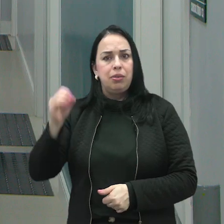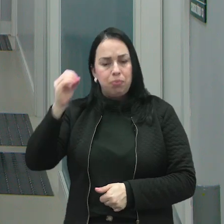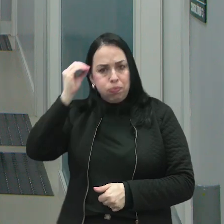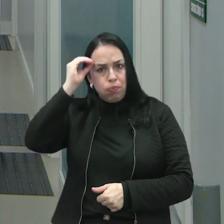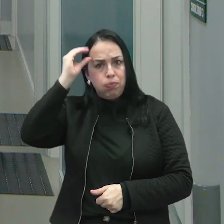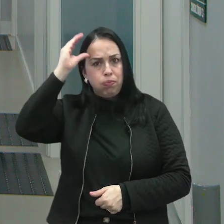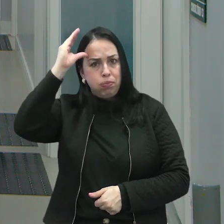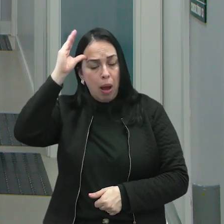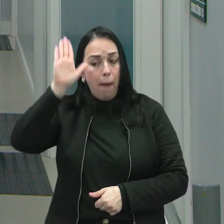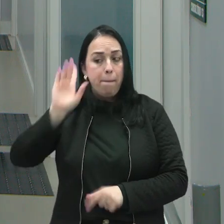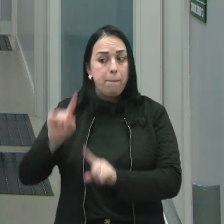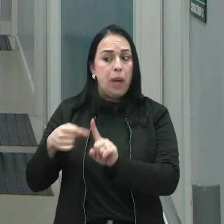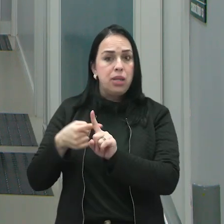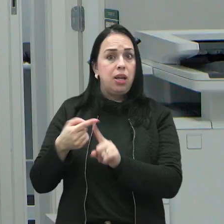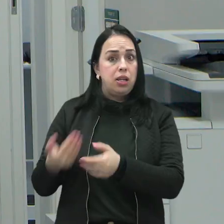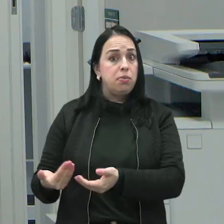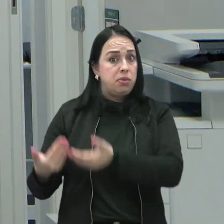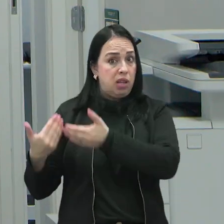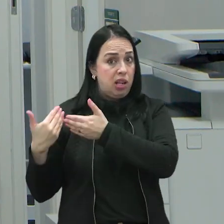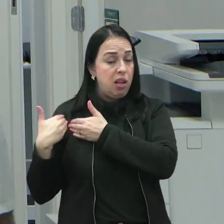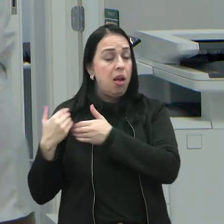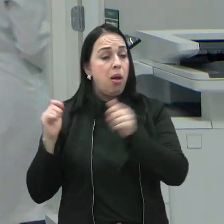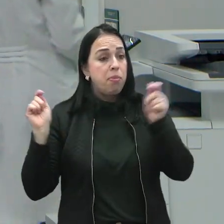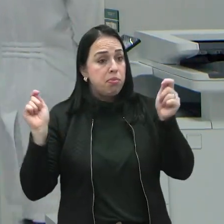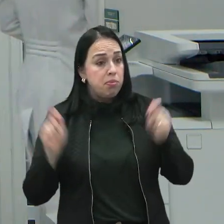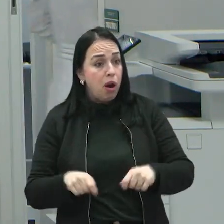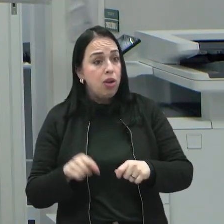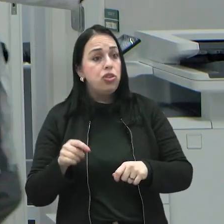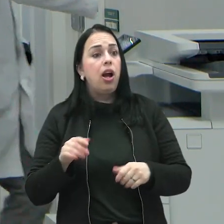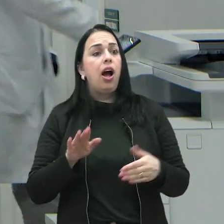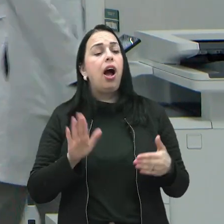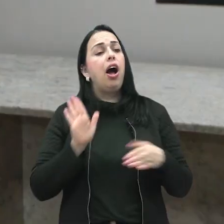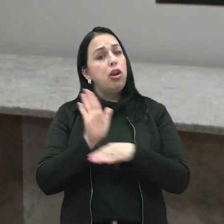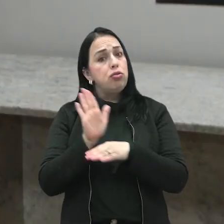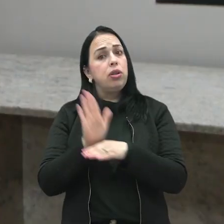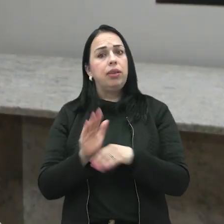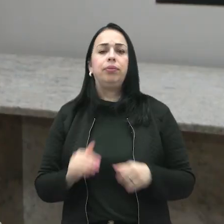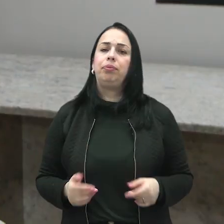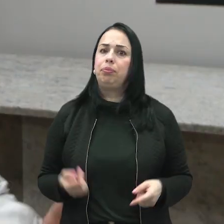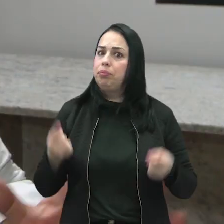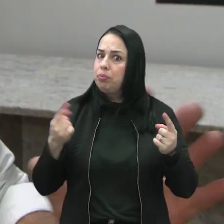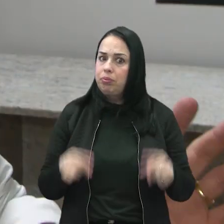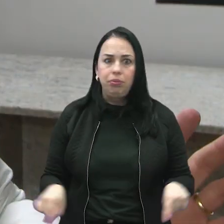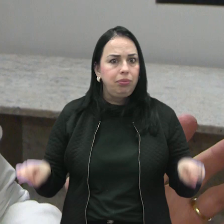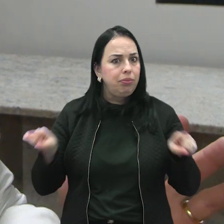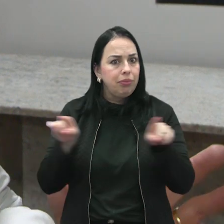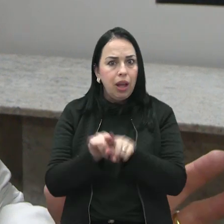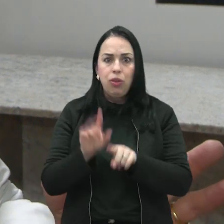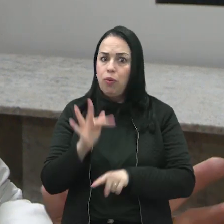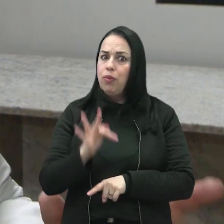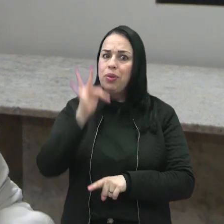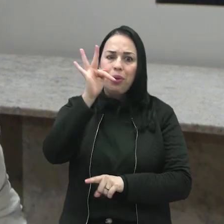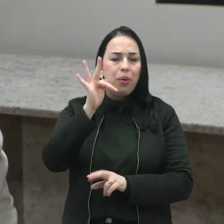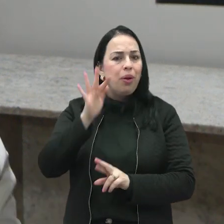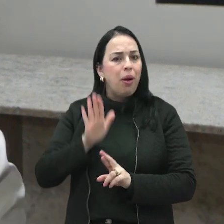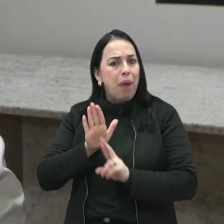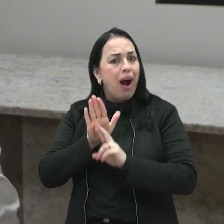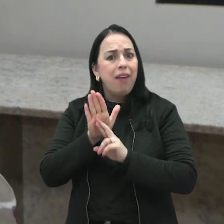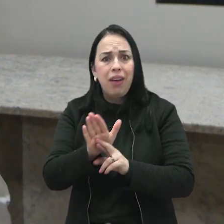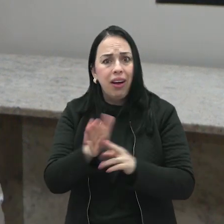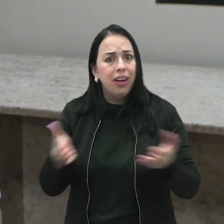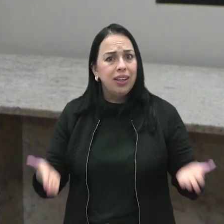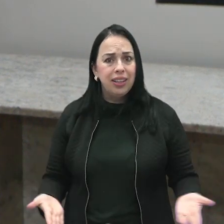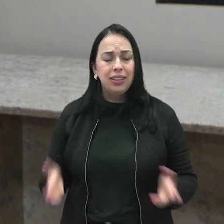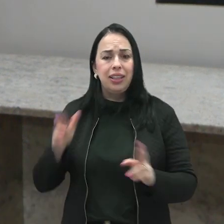à responsabilidade social, pode aumentar o acesso à saúde. É uma parceria que vai virar referência para toda a região, né? Quando você